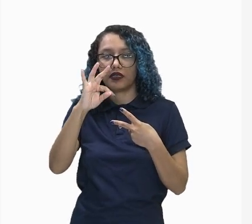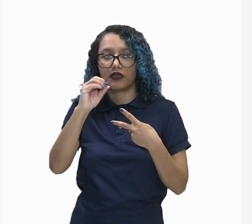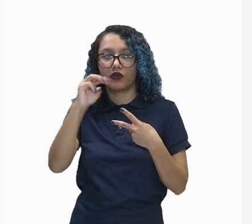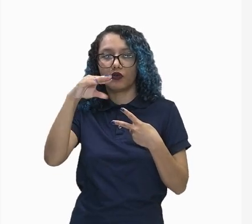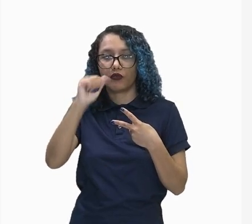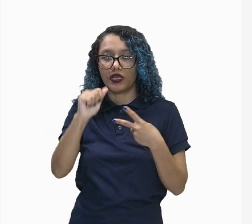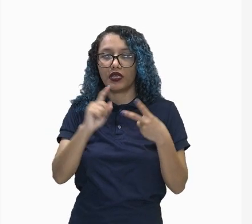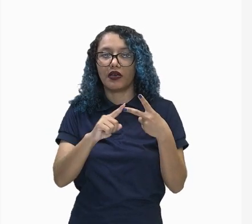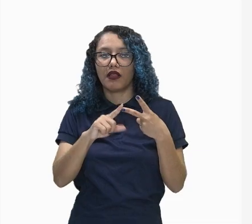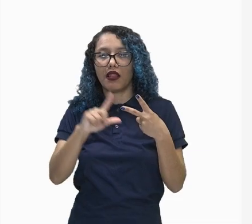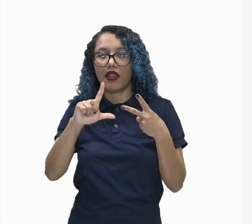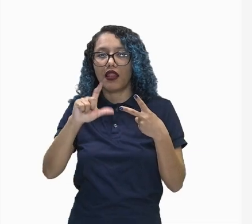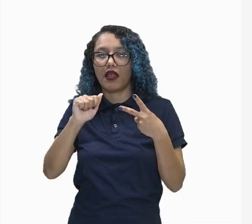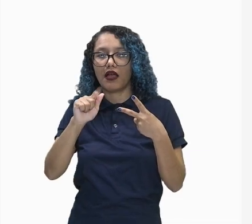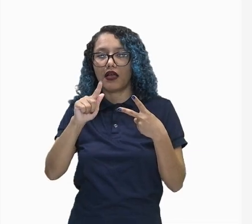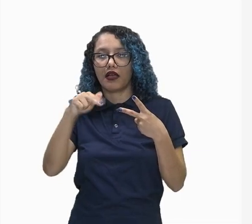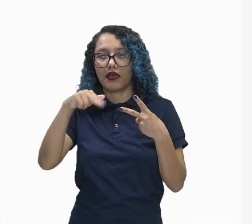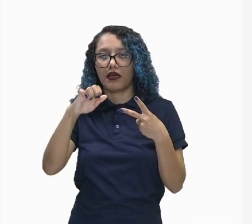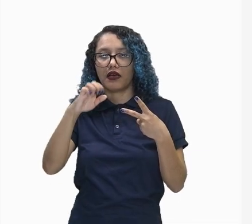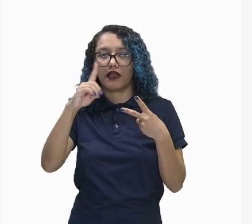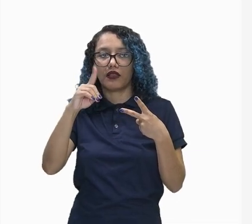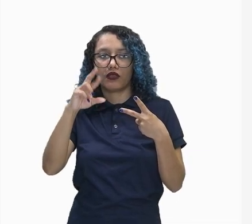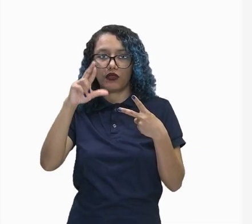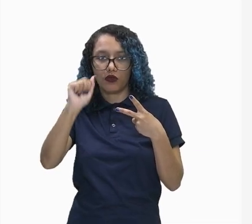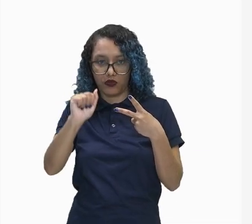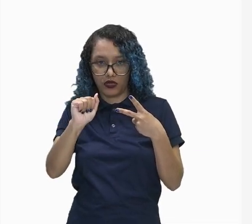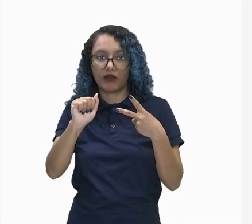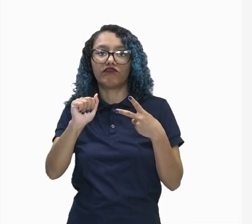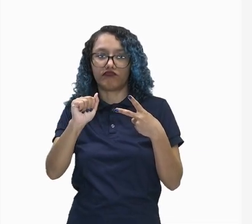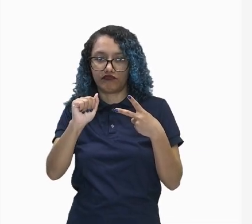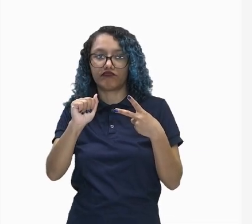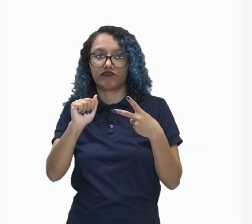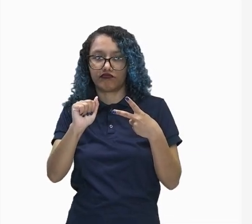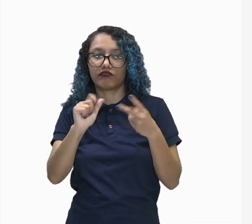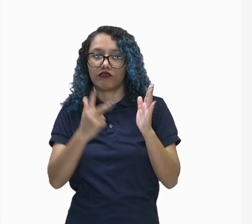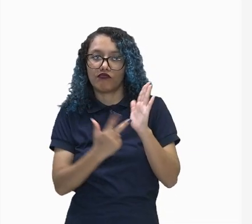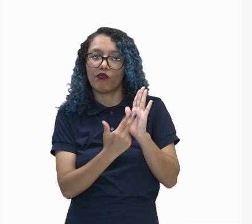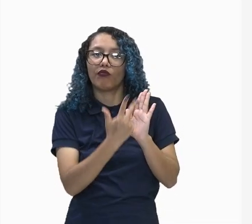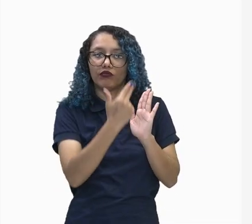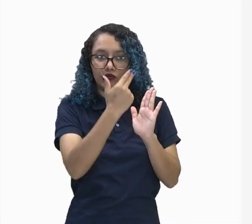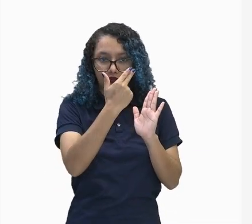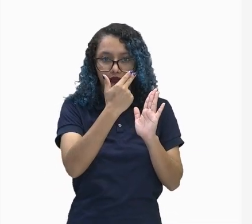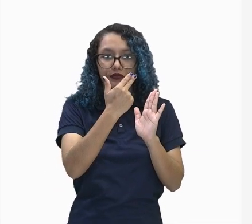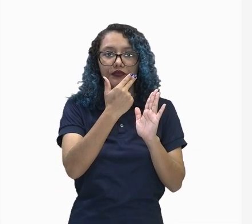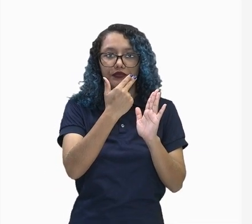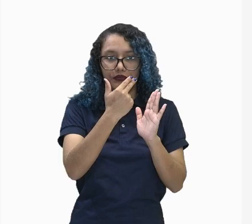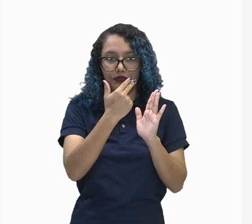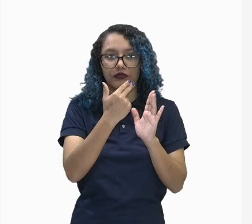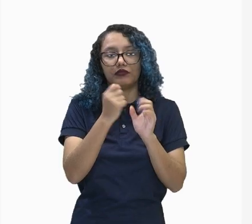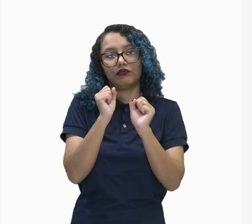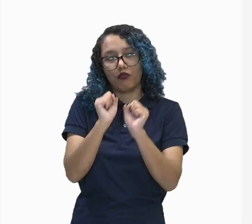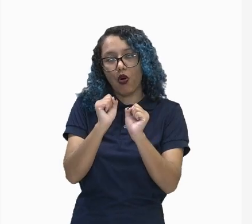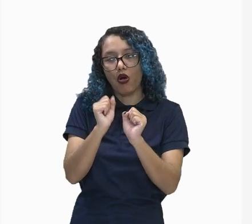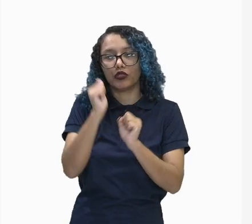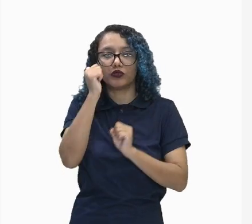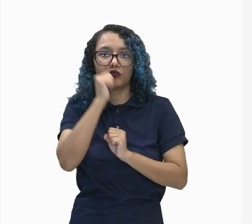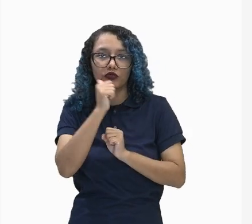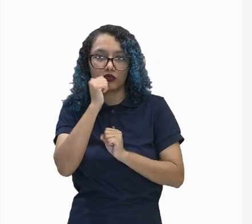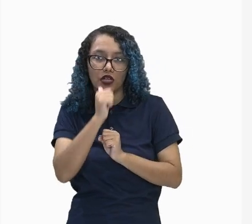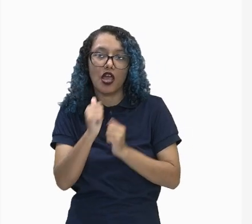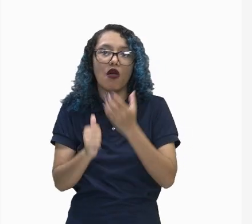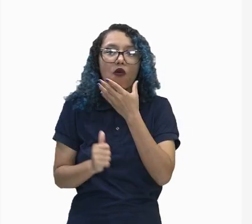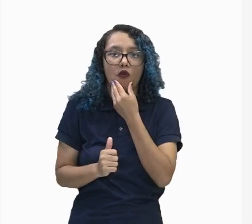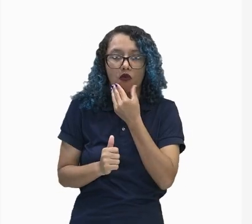e a laqueadura são métodos contraceptivos cirúrgicos, tá? Feitos em indivíduos do sexo